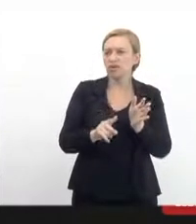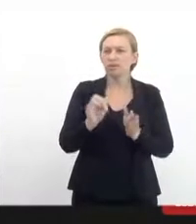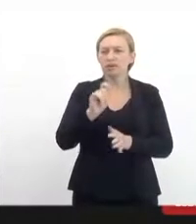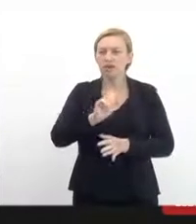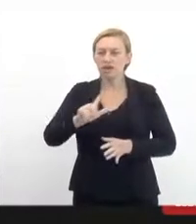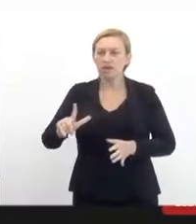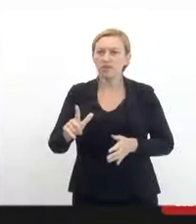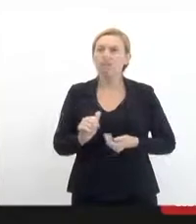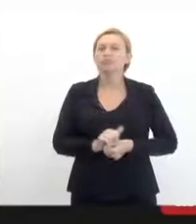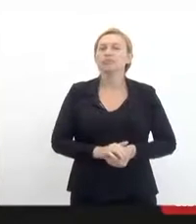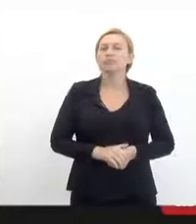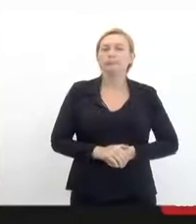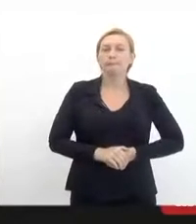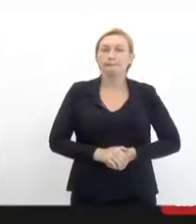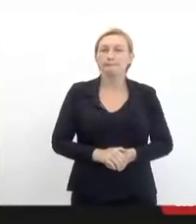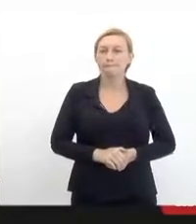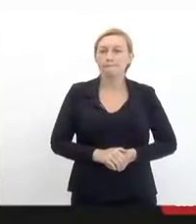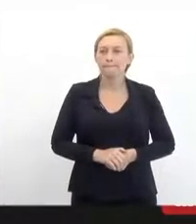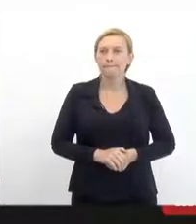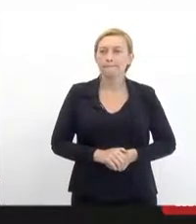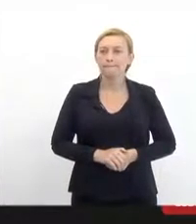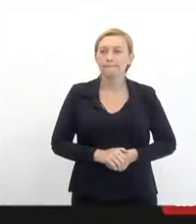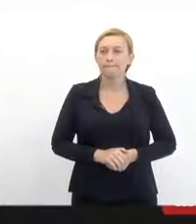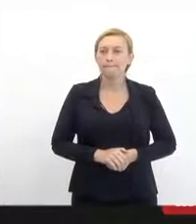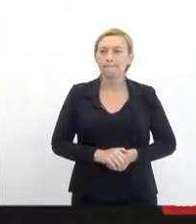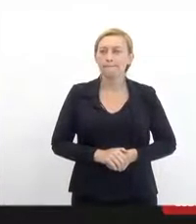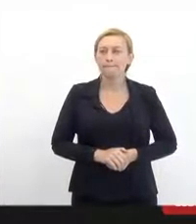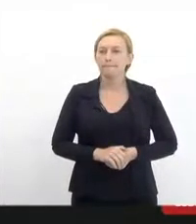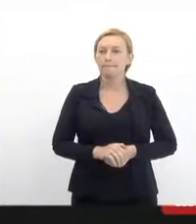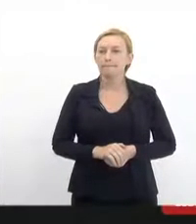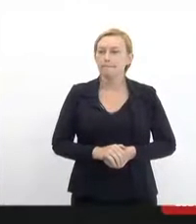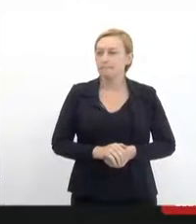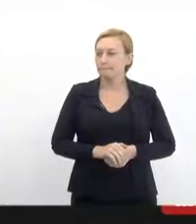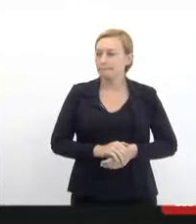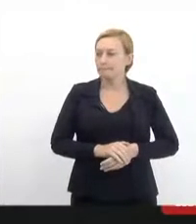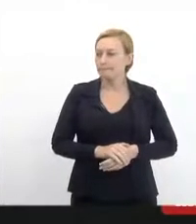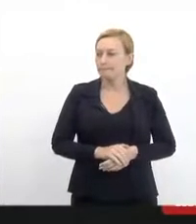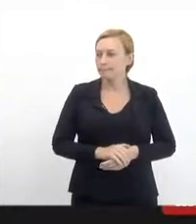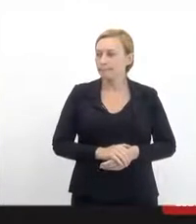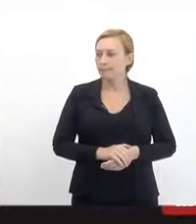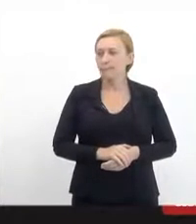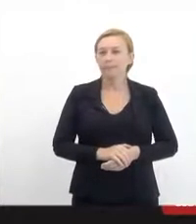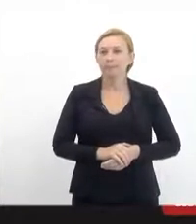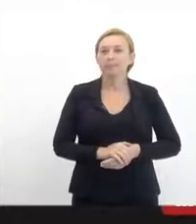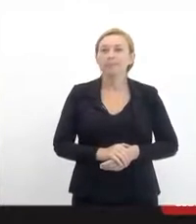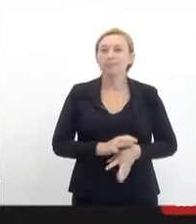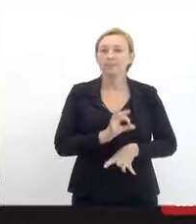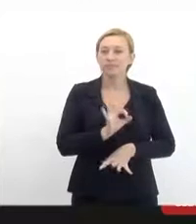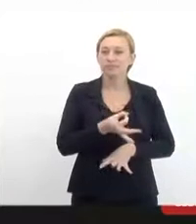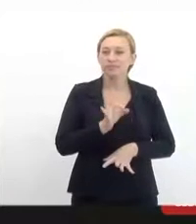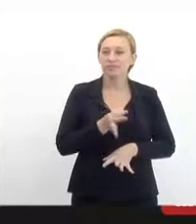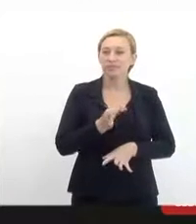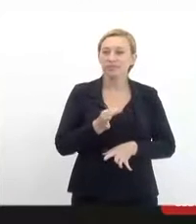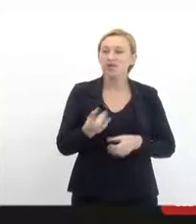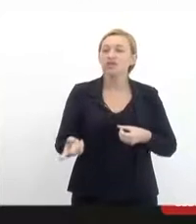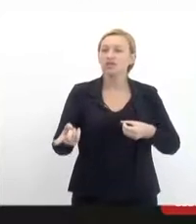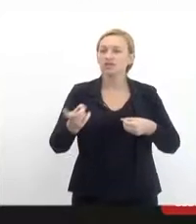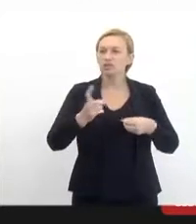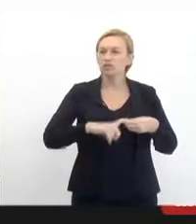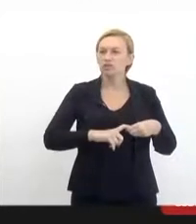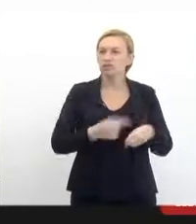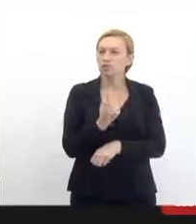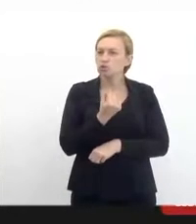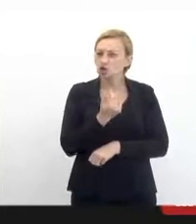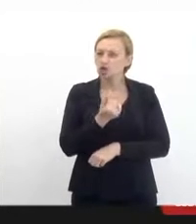incidência ou de isenção total ou parcial, deveria haver o estorno desse